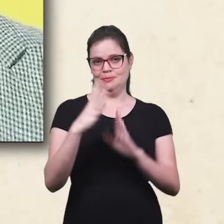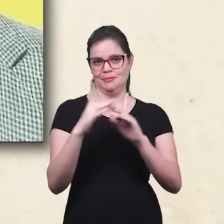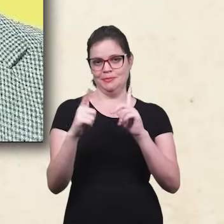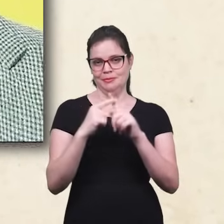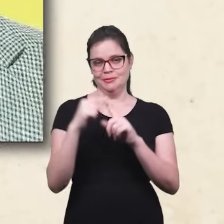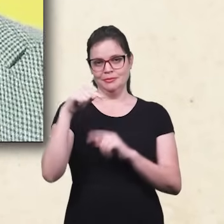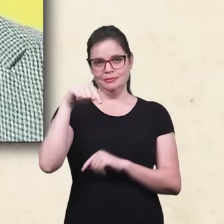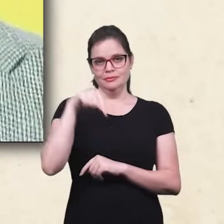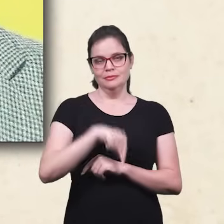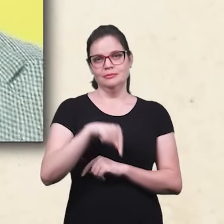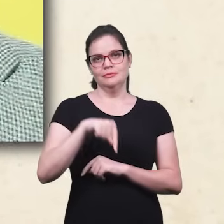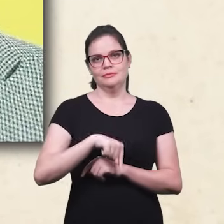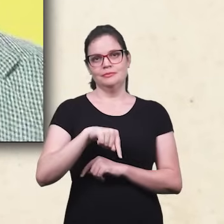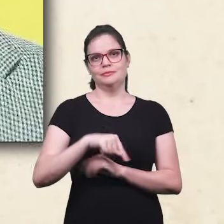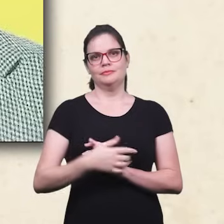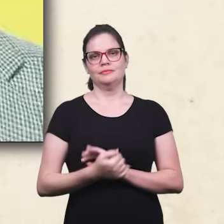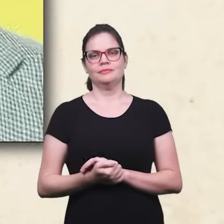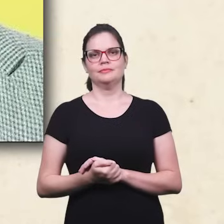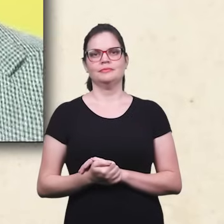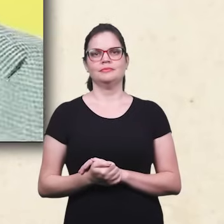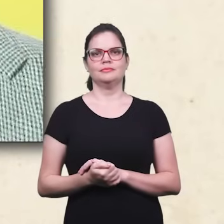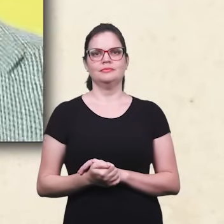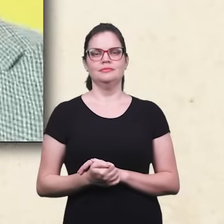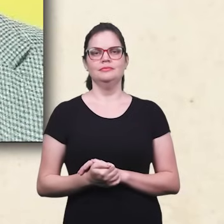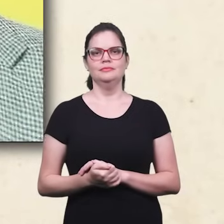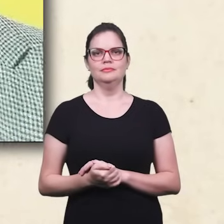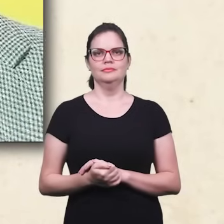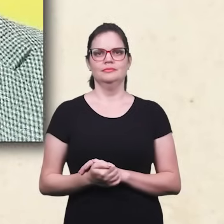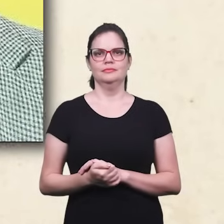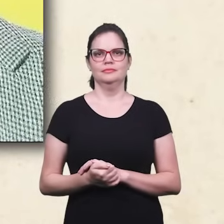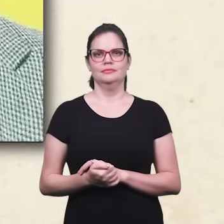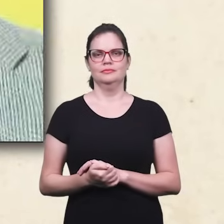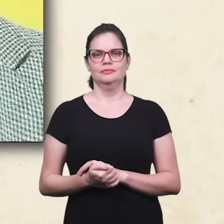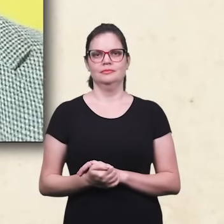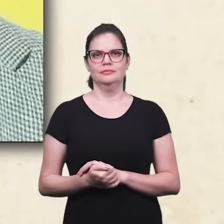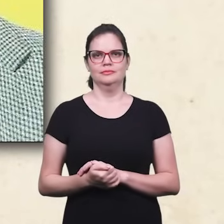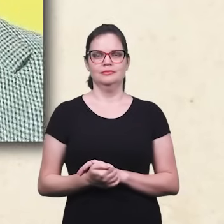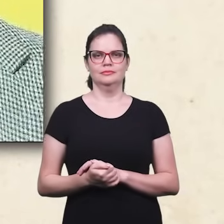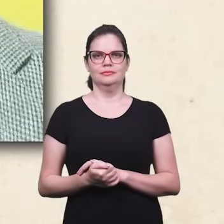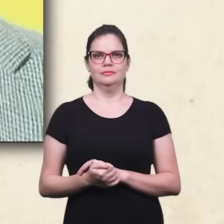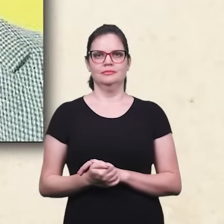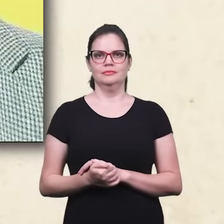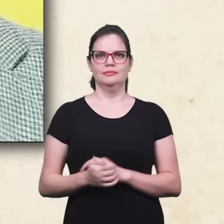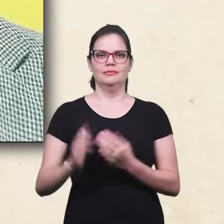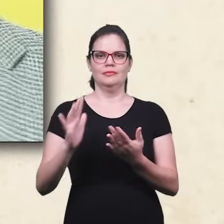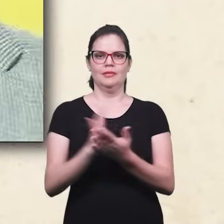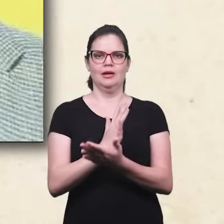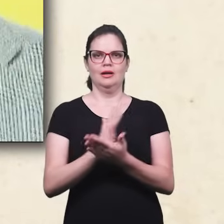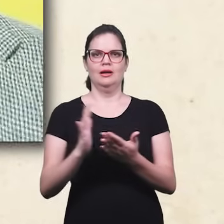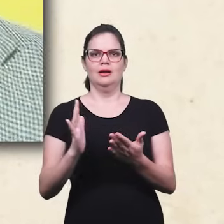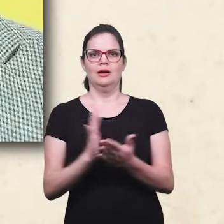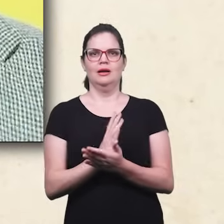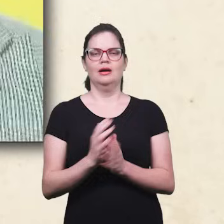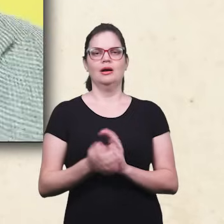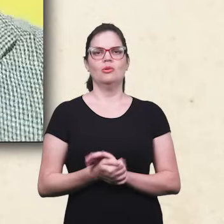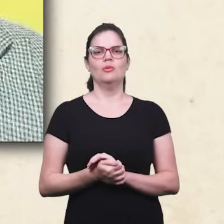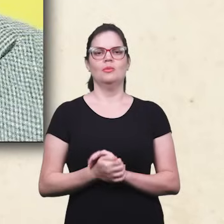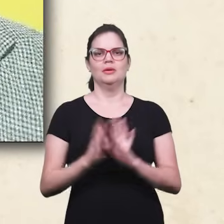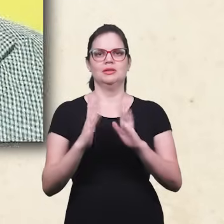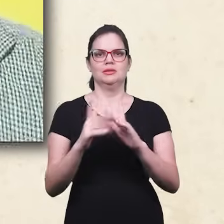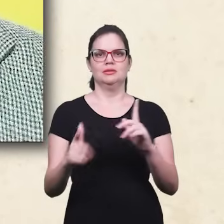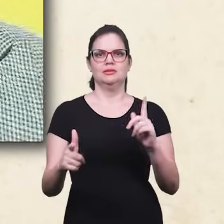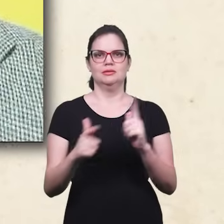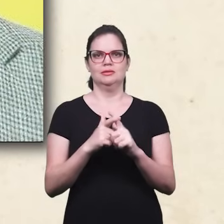aqui a servir, algumas igrejas em outras localidades,